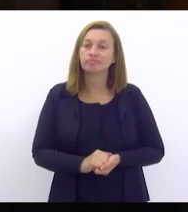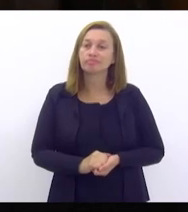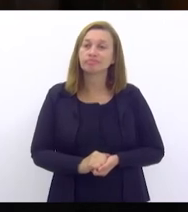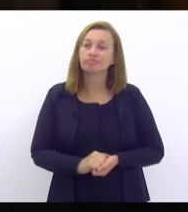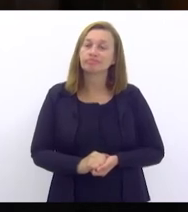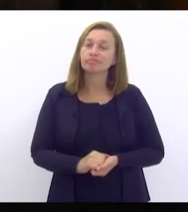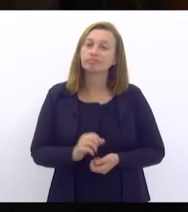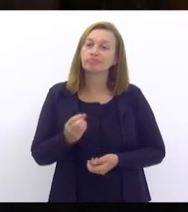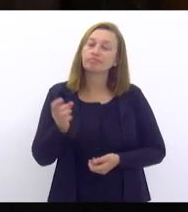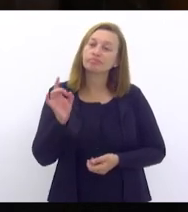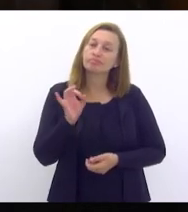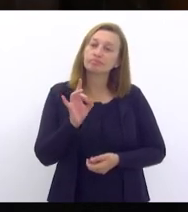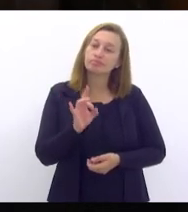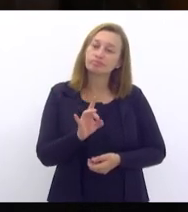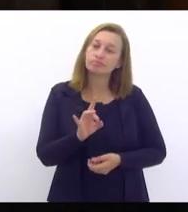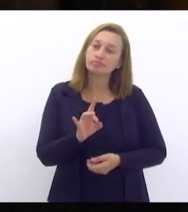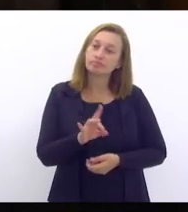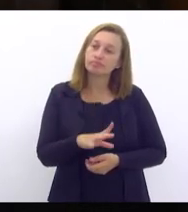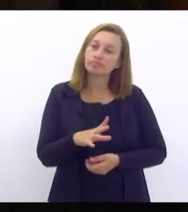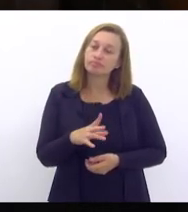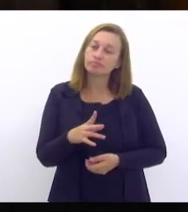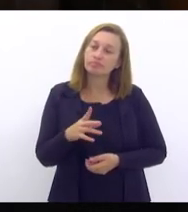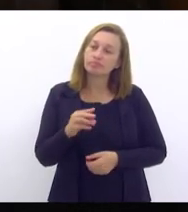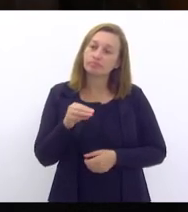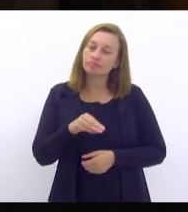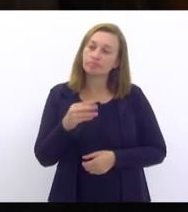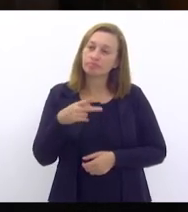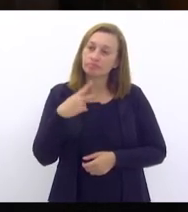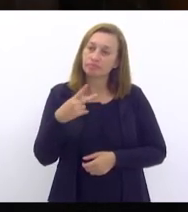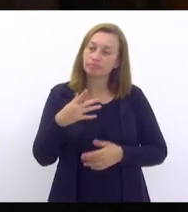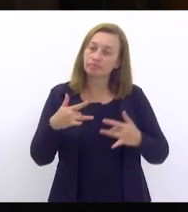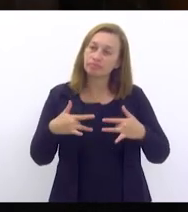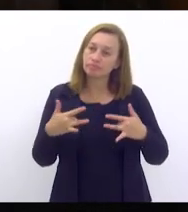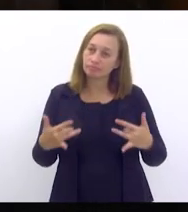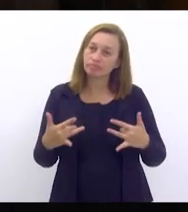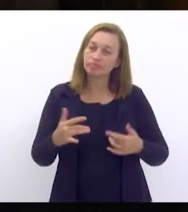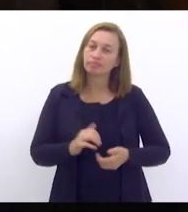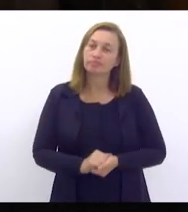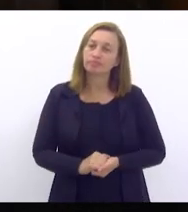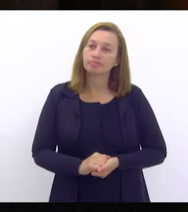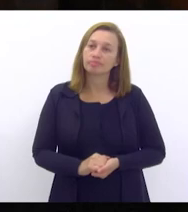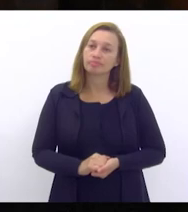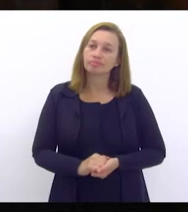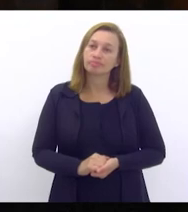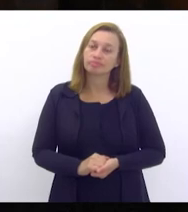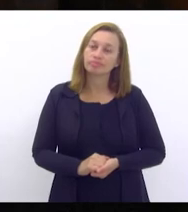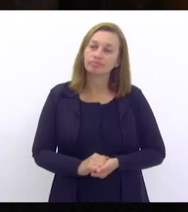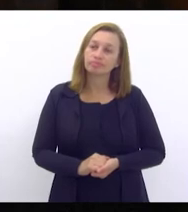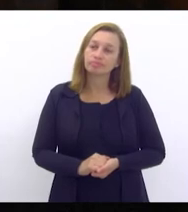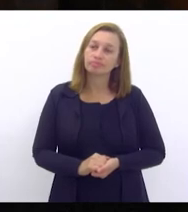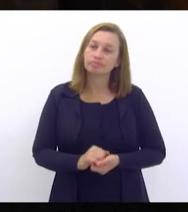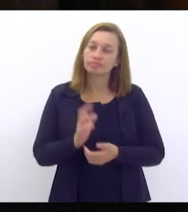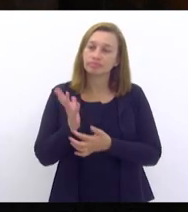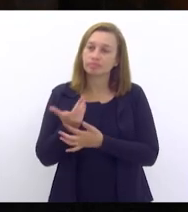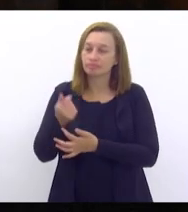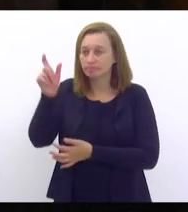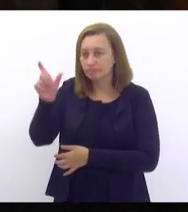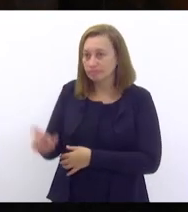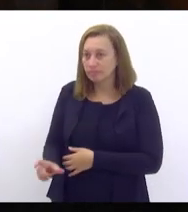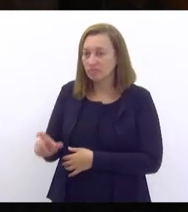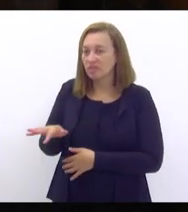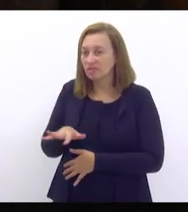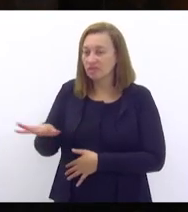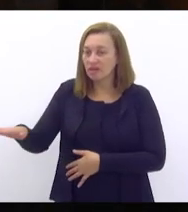os últimos minutos aqui que me resta dessa fala para me solidarizar com o artista do Favela Cria, lá